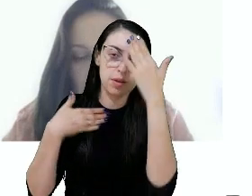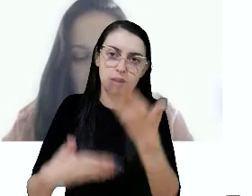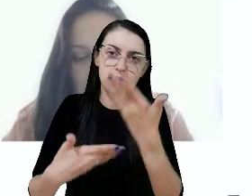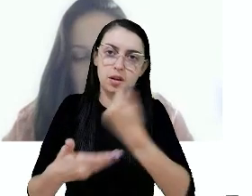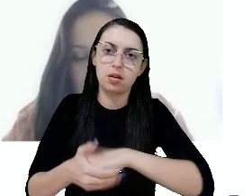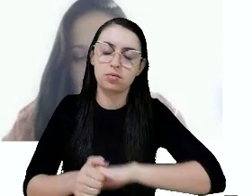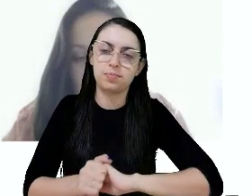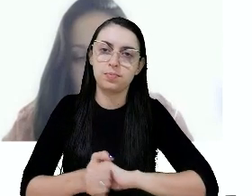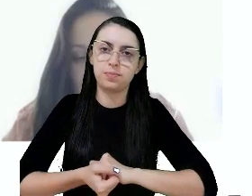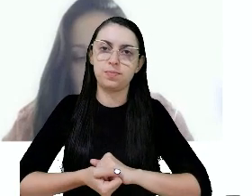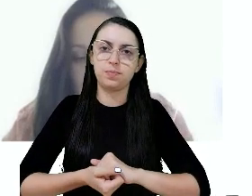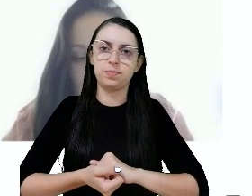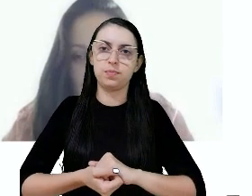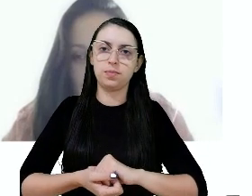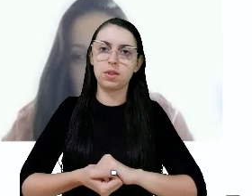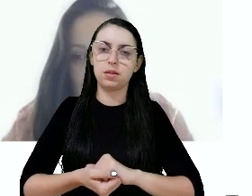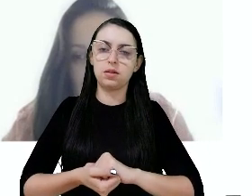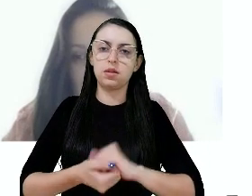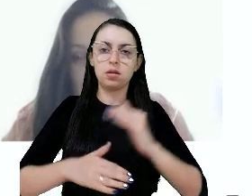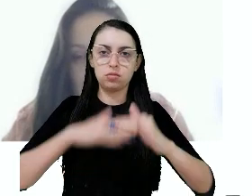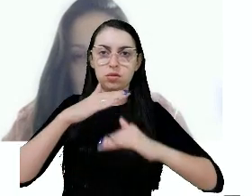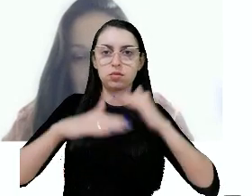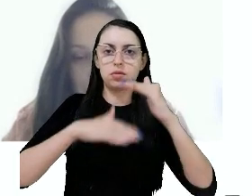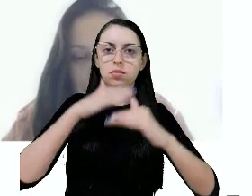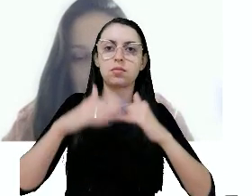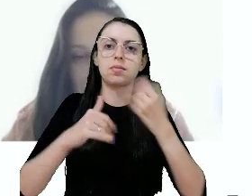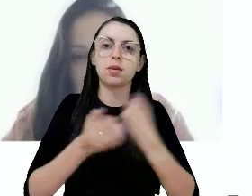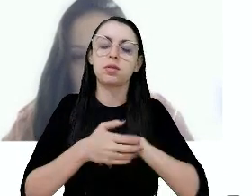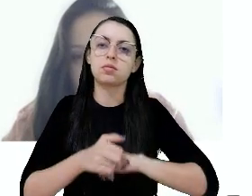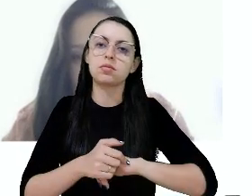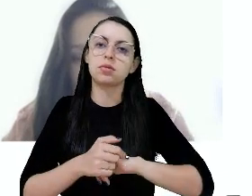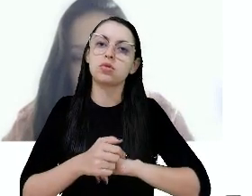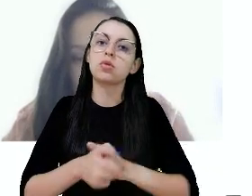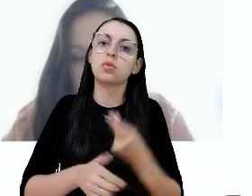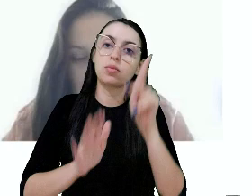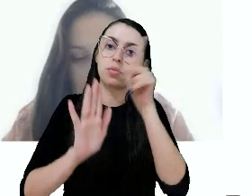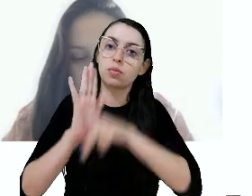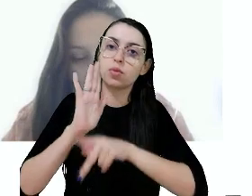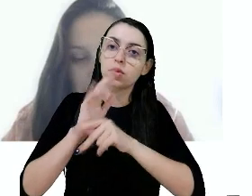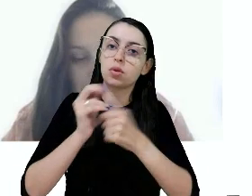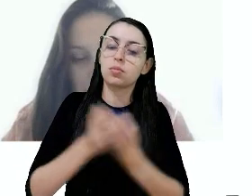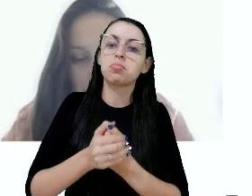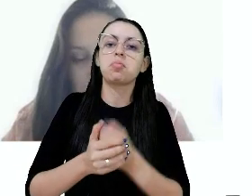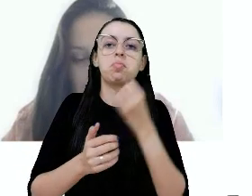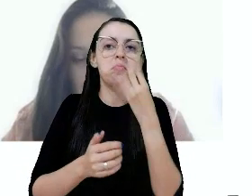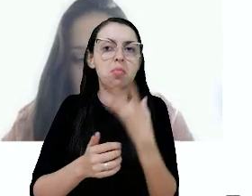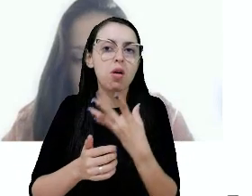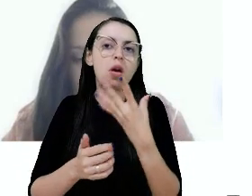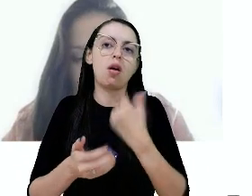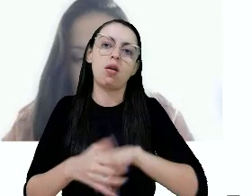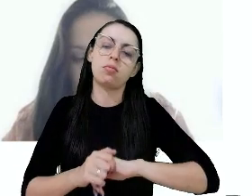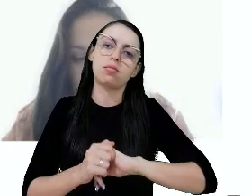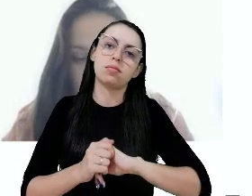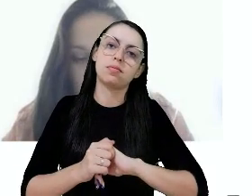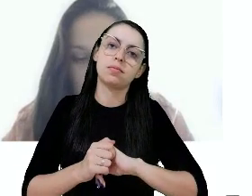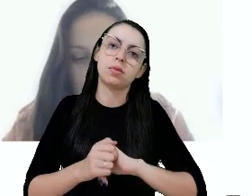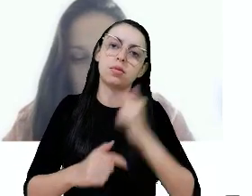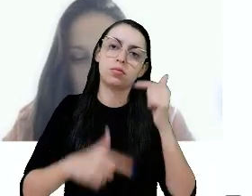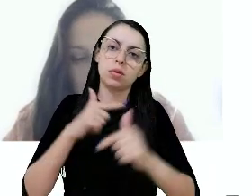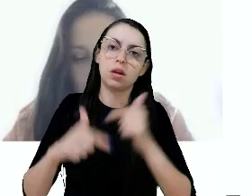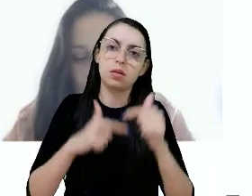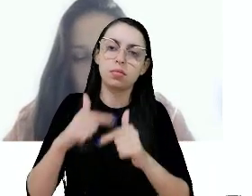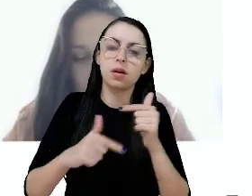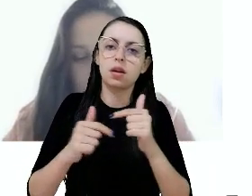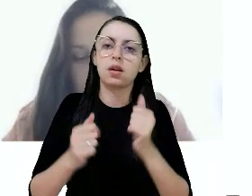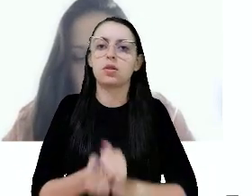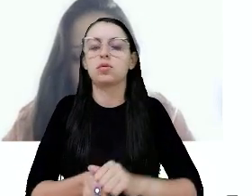muitíssimo o desenvolvimento deste programa, que ficou muito bom, e o trabalho que